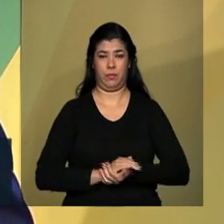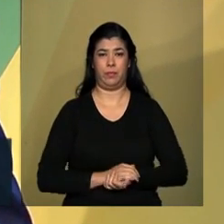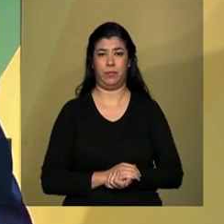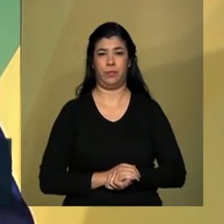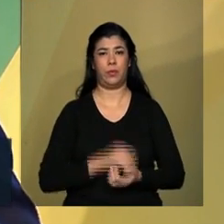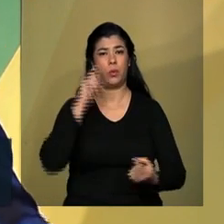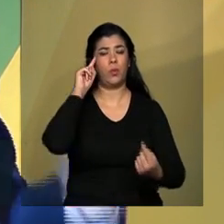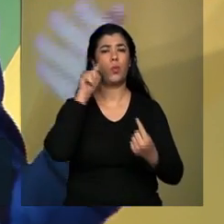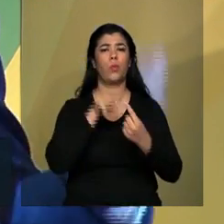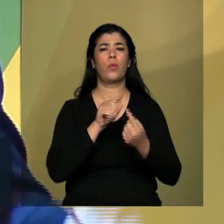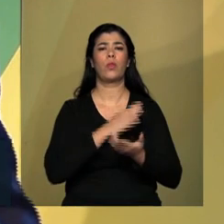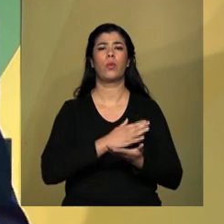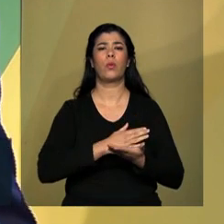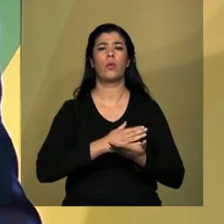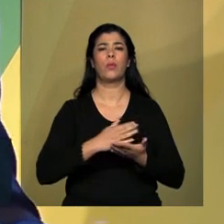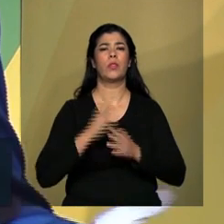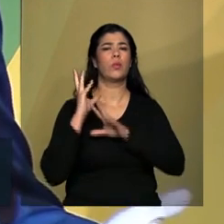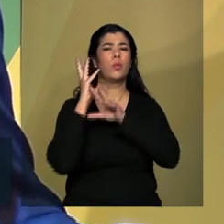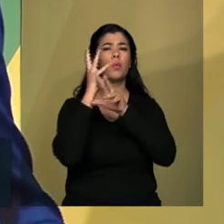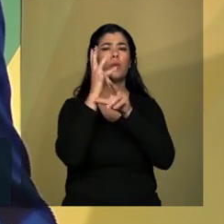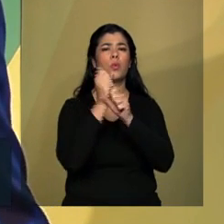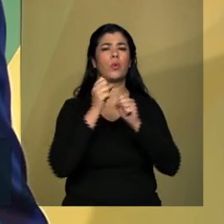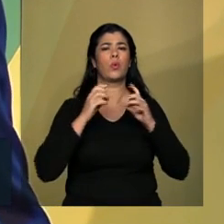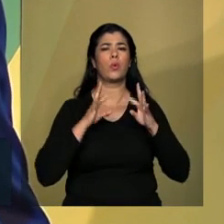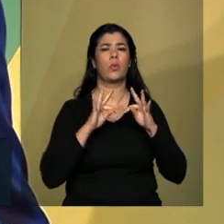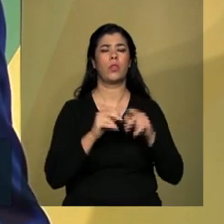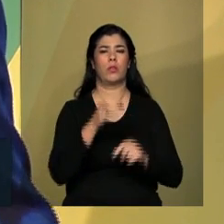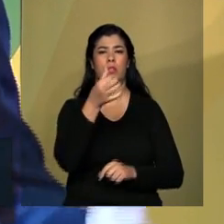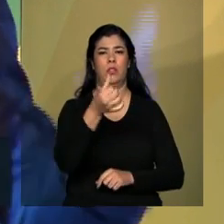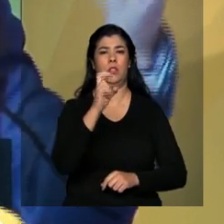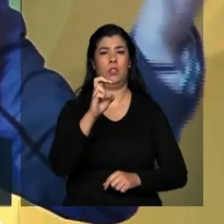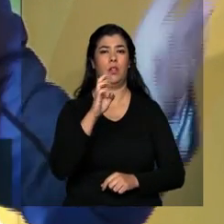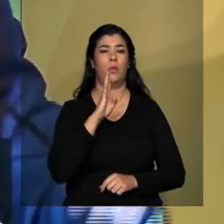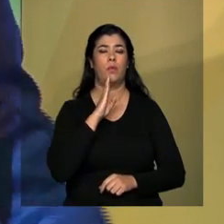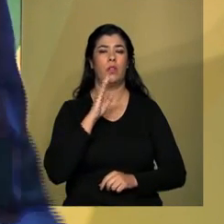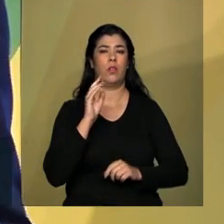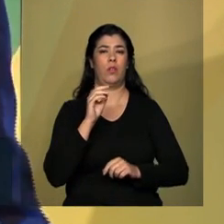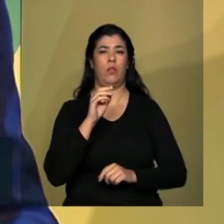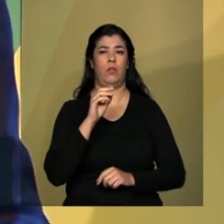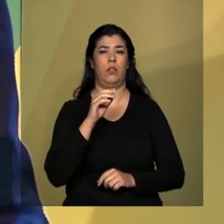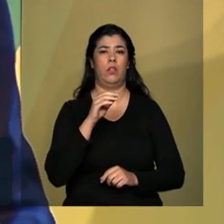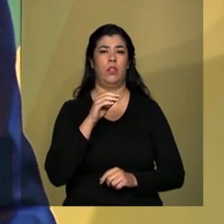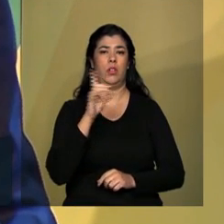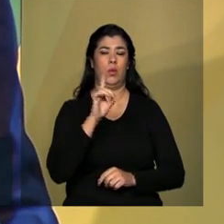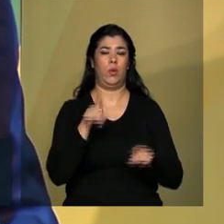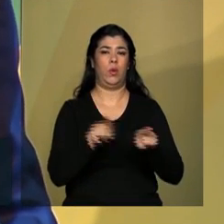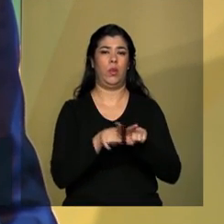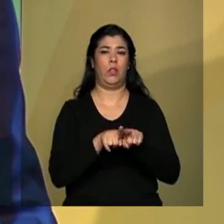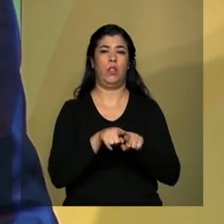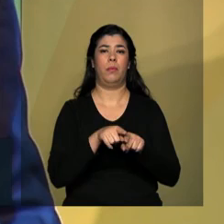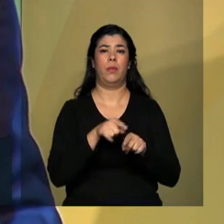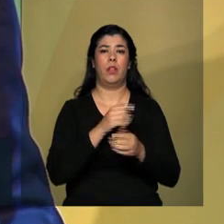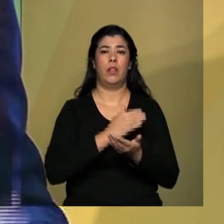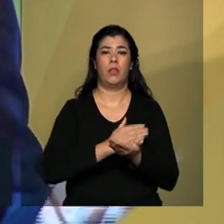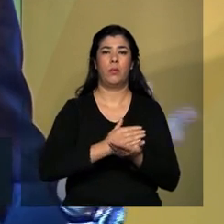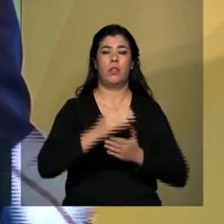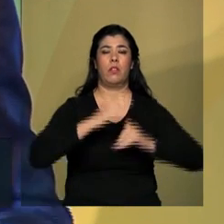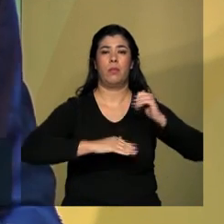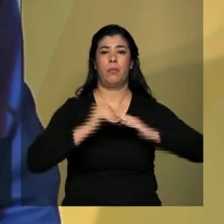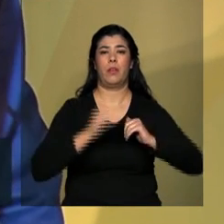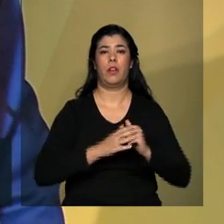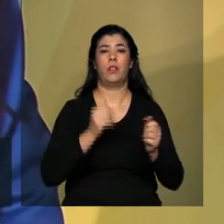A meta é começar o valor total de projetos de 65 bilhões de dólares até o ano de 2018. Parte dele será executado depois de